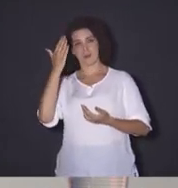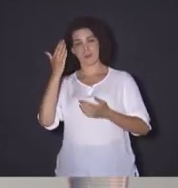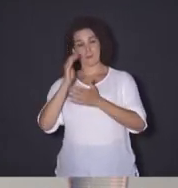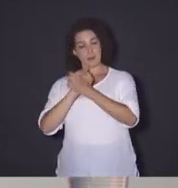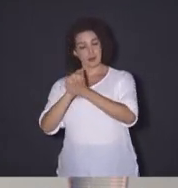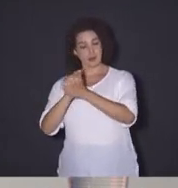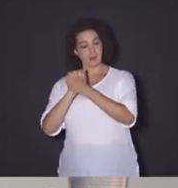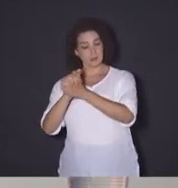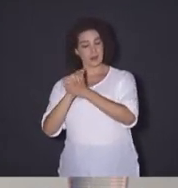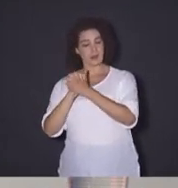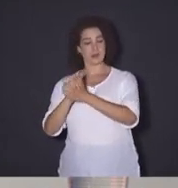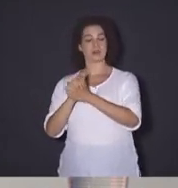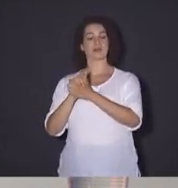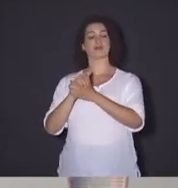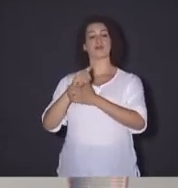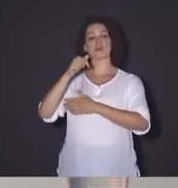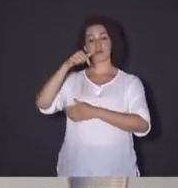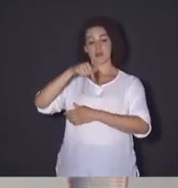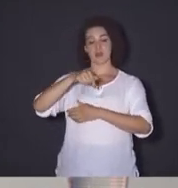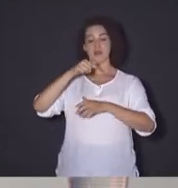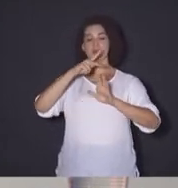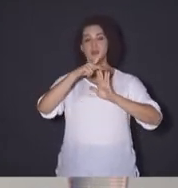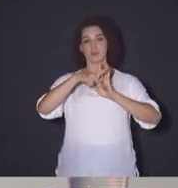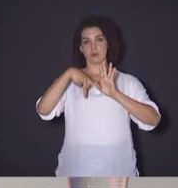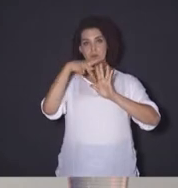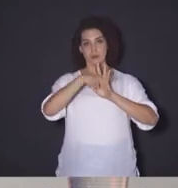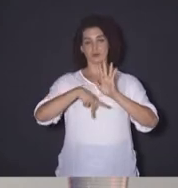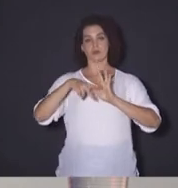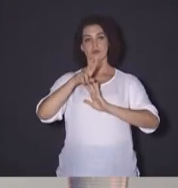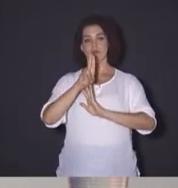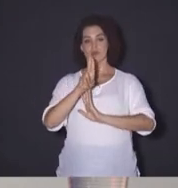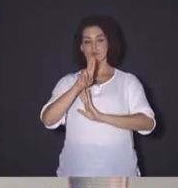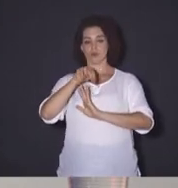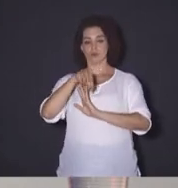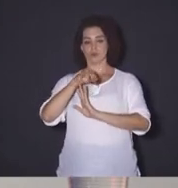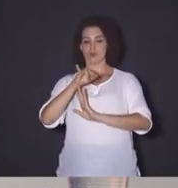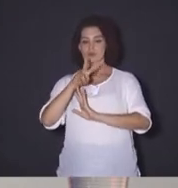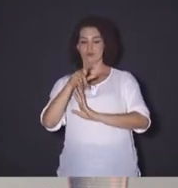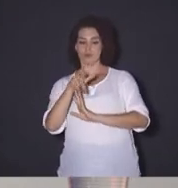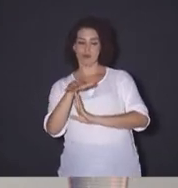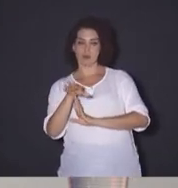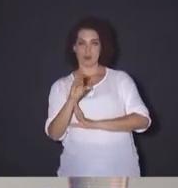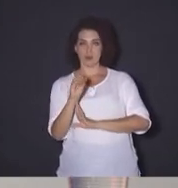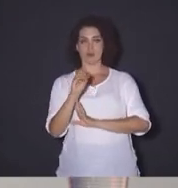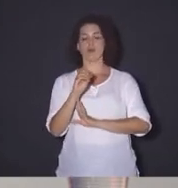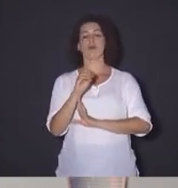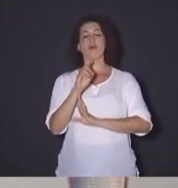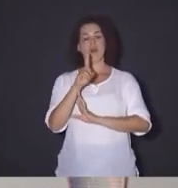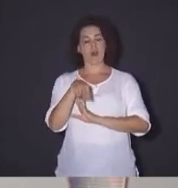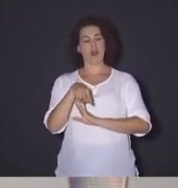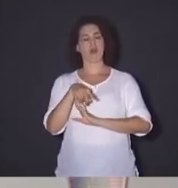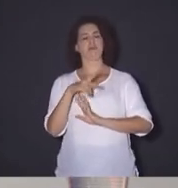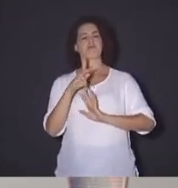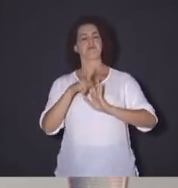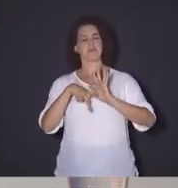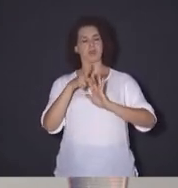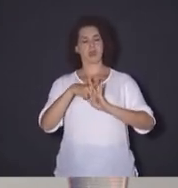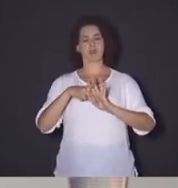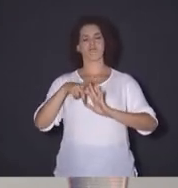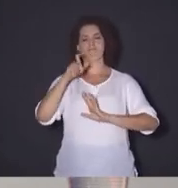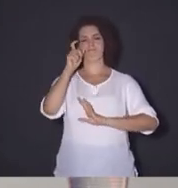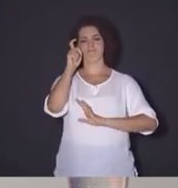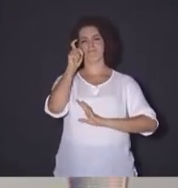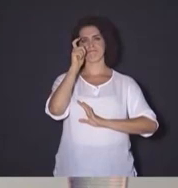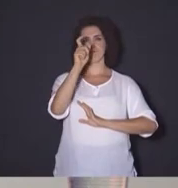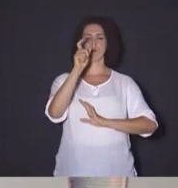não tiveram oportunidade de conhecer trata se de iniciativa político pedagógico de grande envergadura não é de pensar em